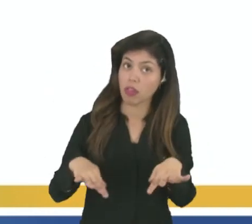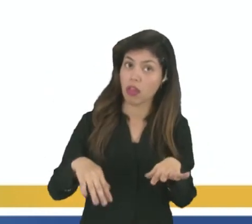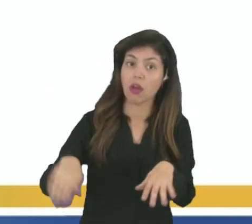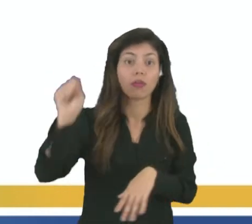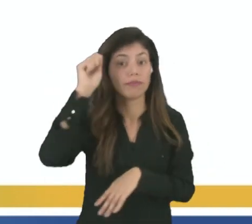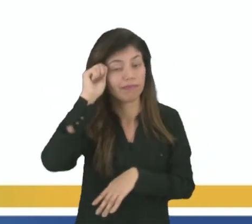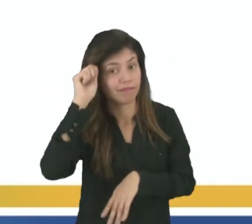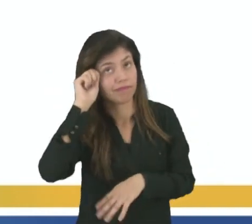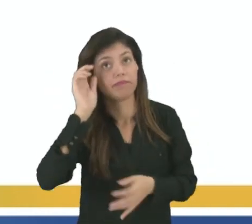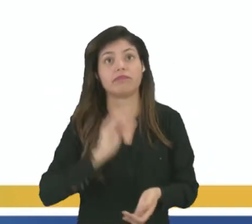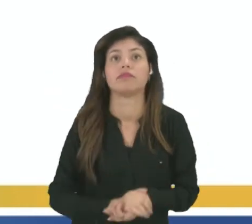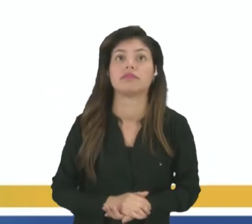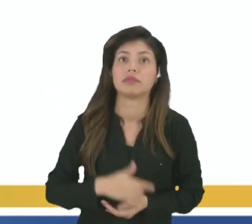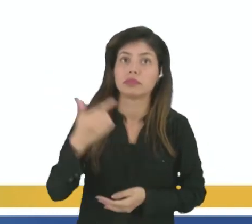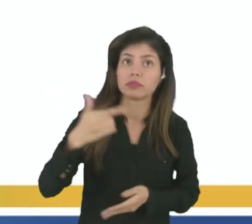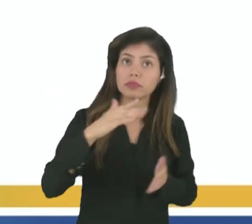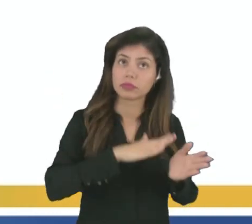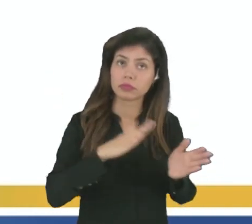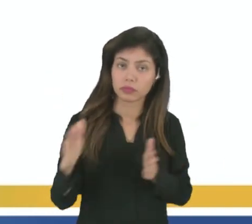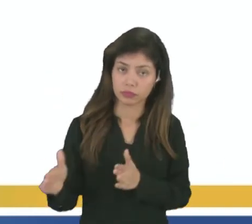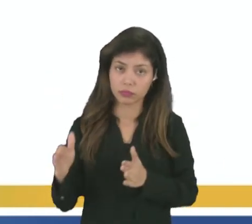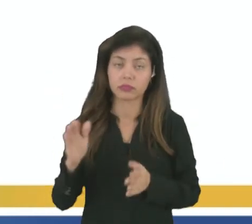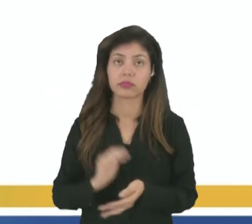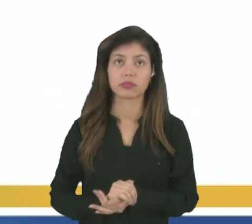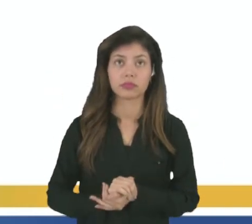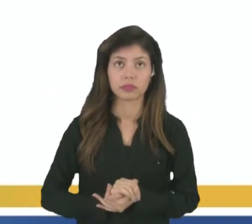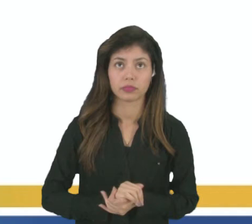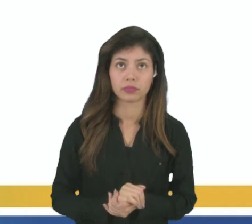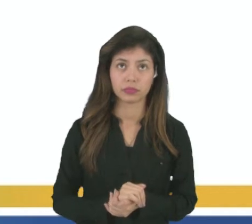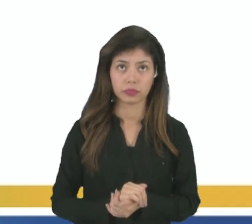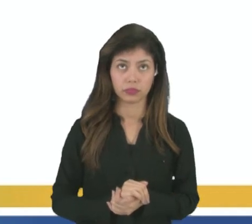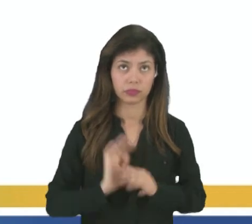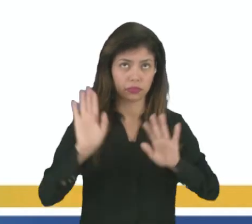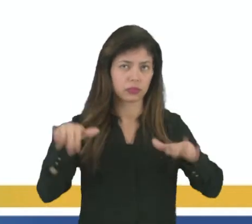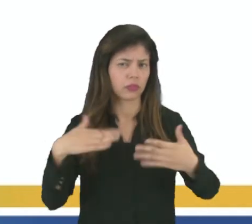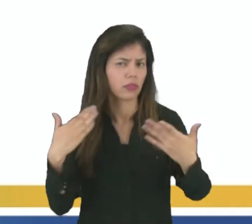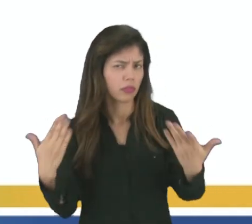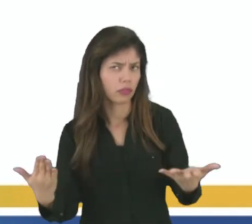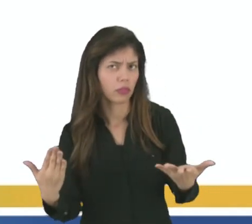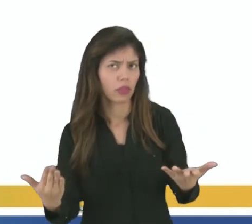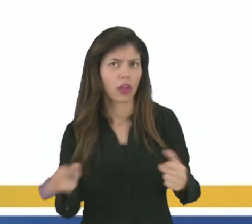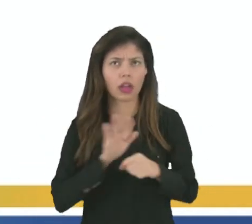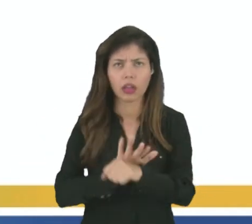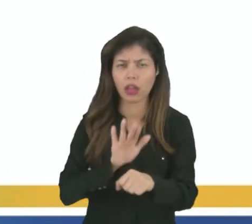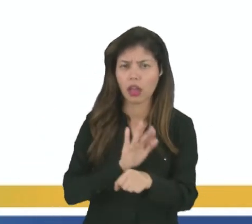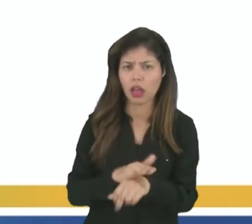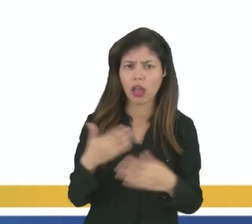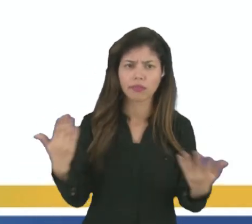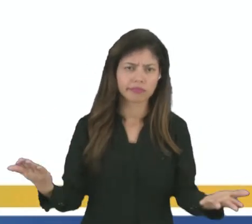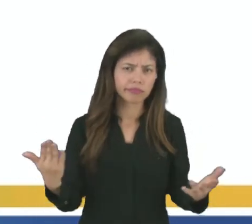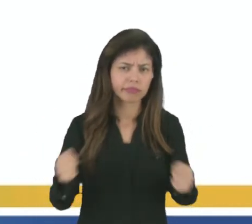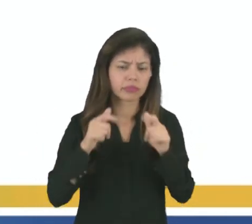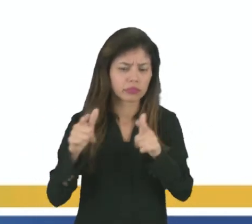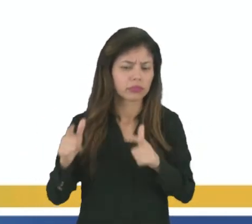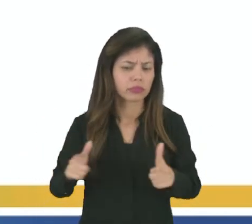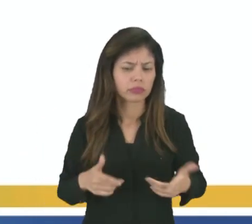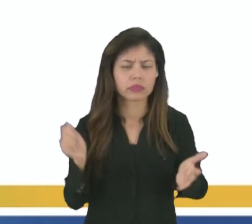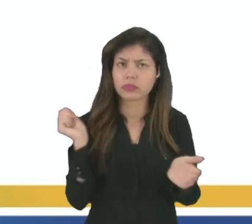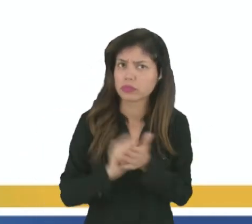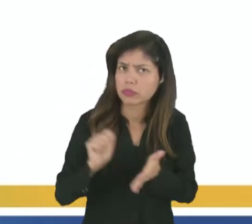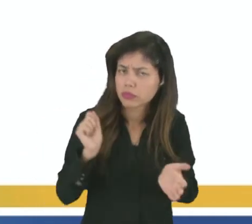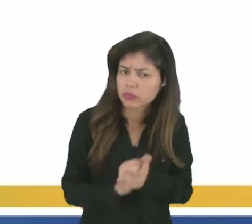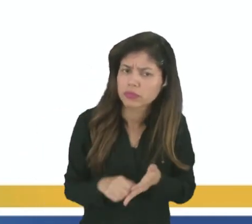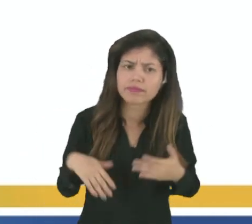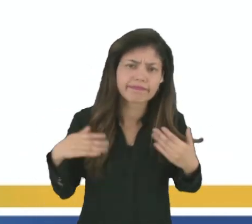obra? E na segunda parte do texto, já chegando da metade para o final, qual é a contribuição dessa obra para a área que eu estou escrevendo,